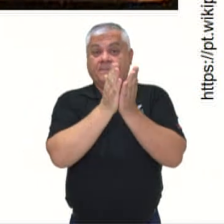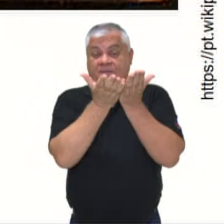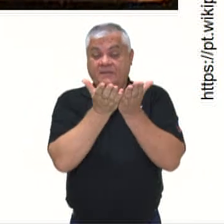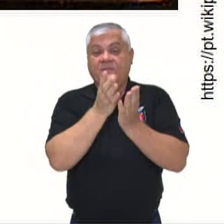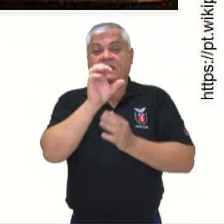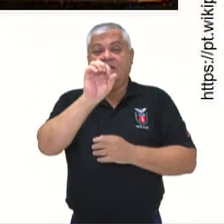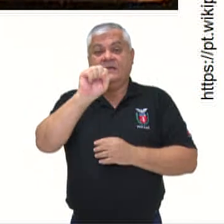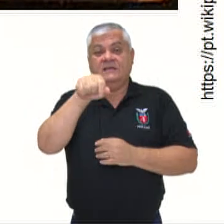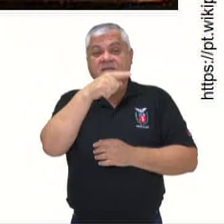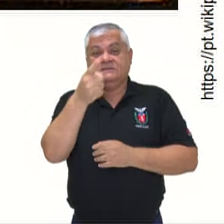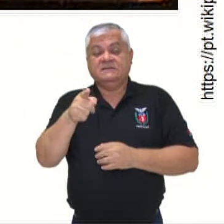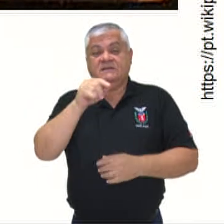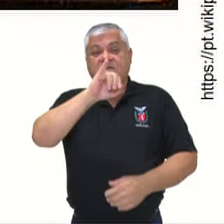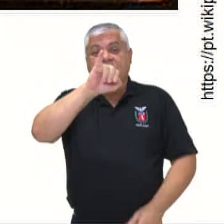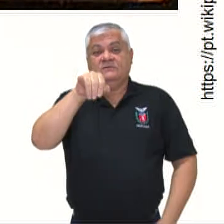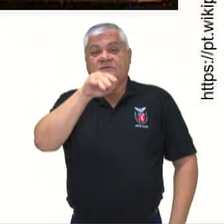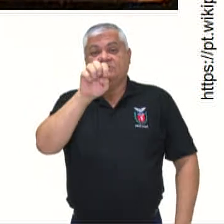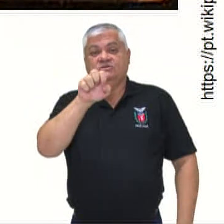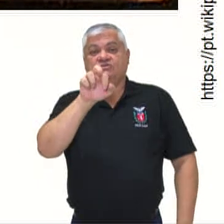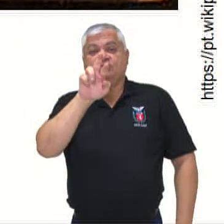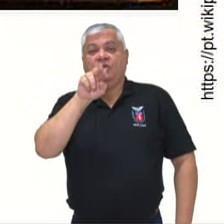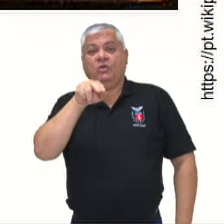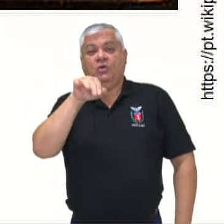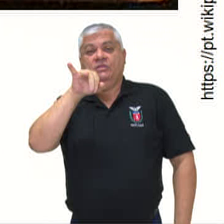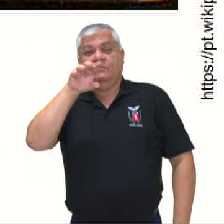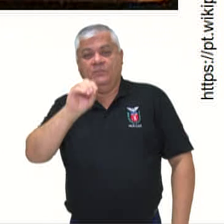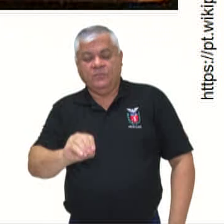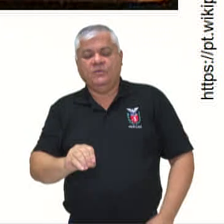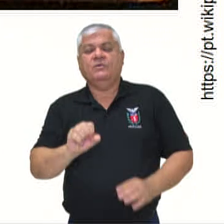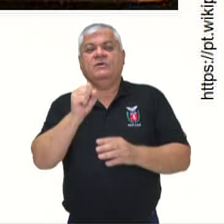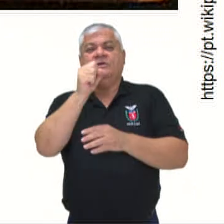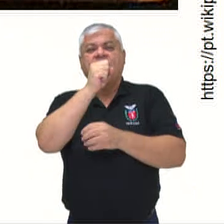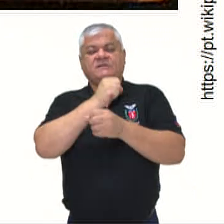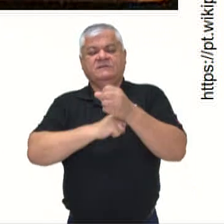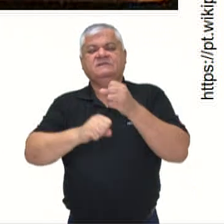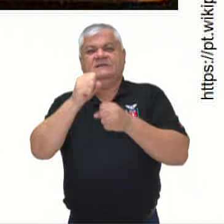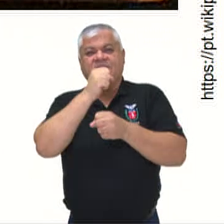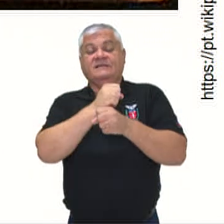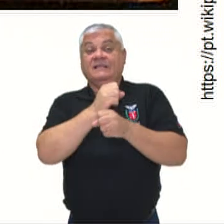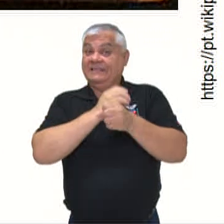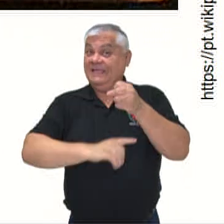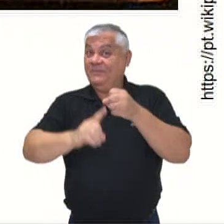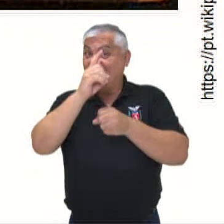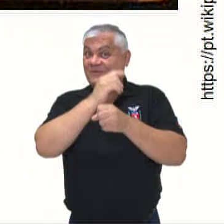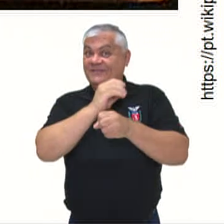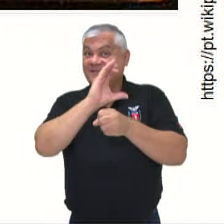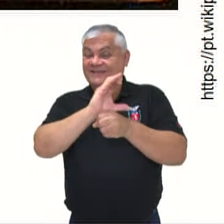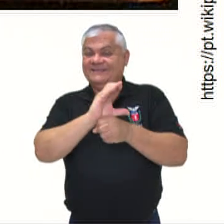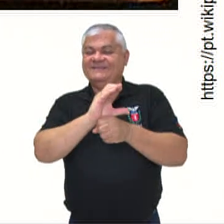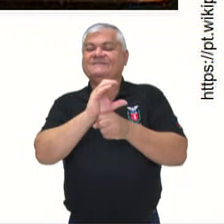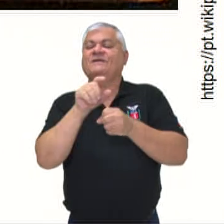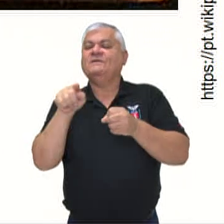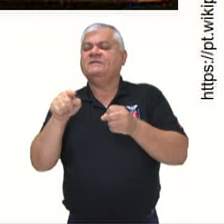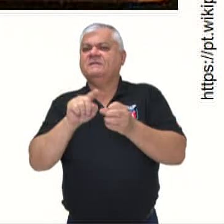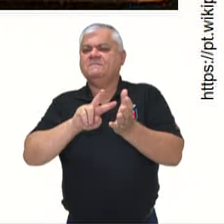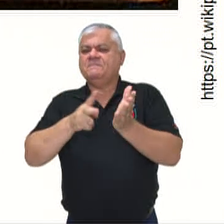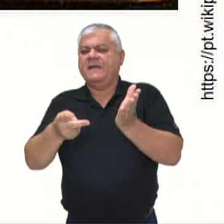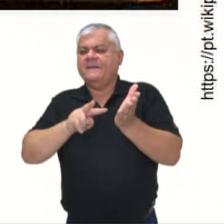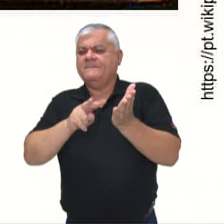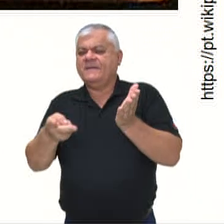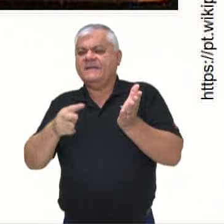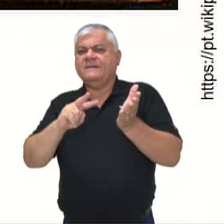foi feita por São Jerônimo, então, século IV depois de Cristo. E ele traduziu para o alemão.